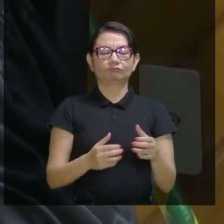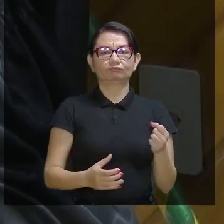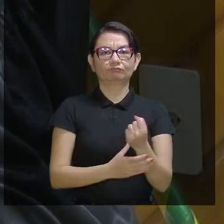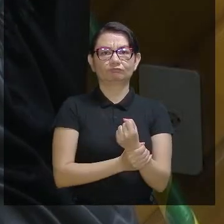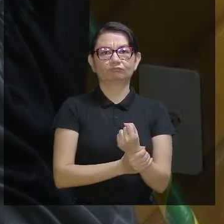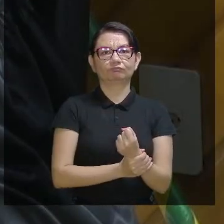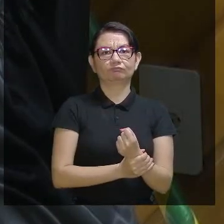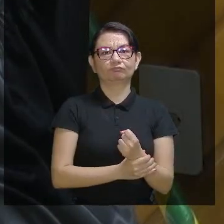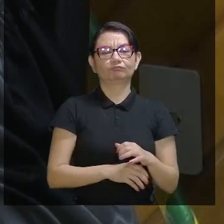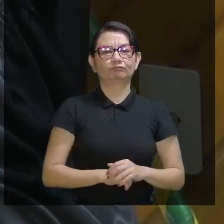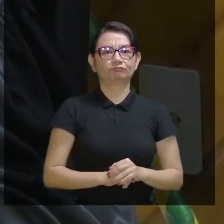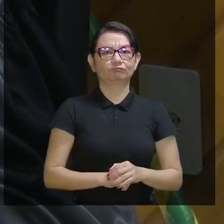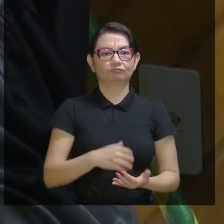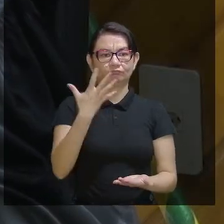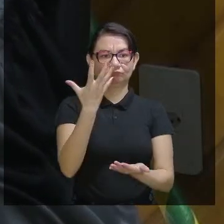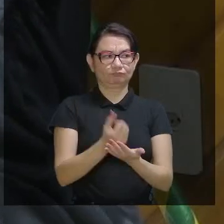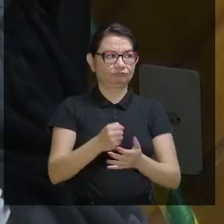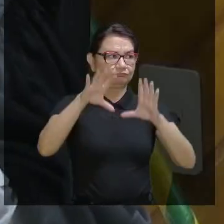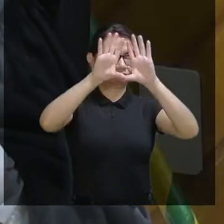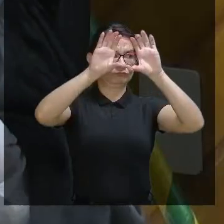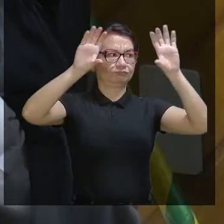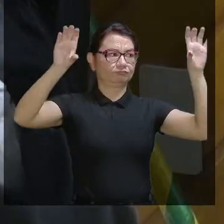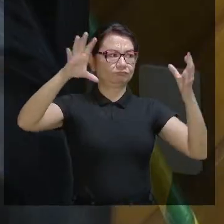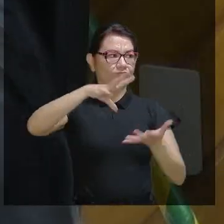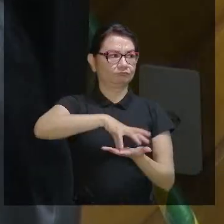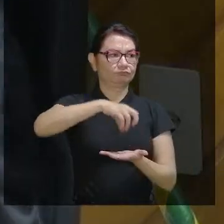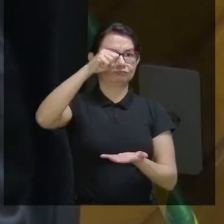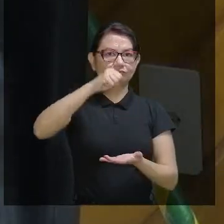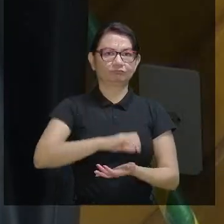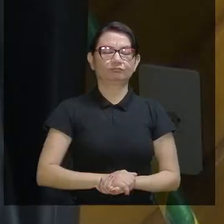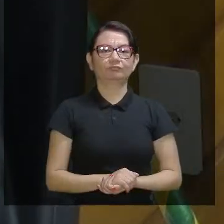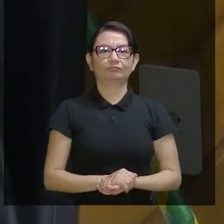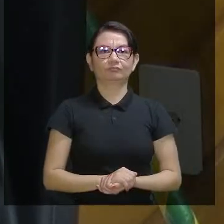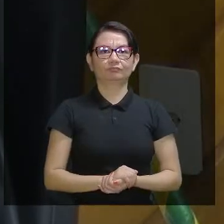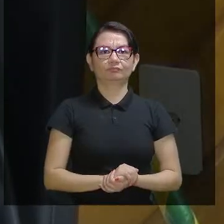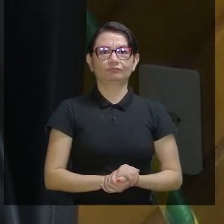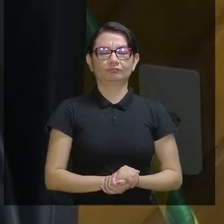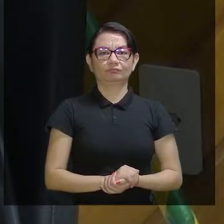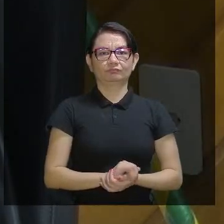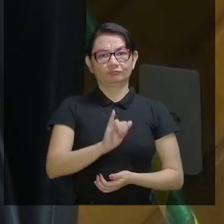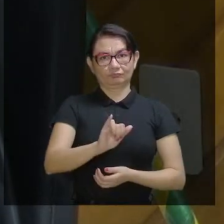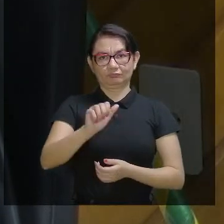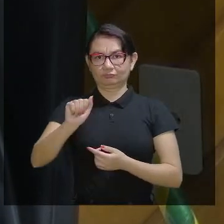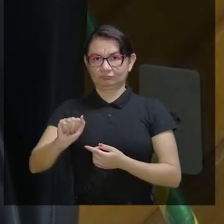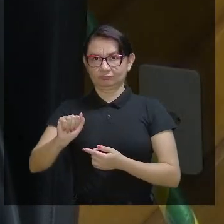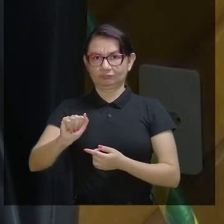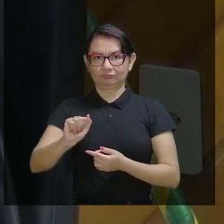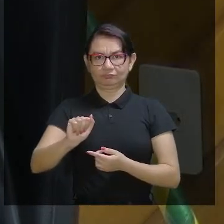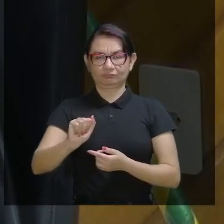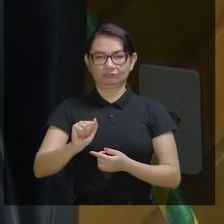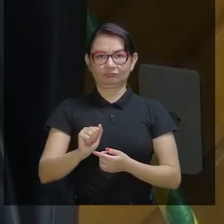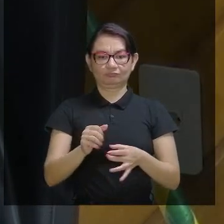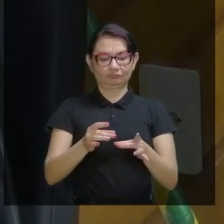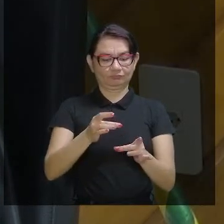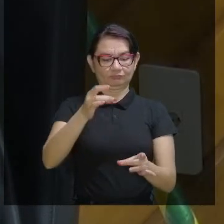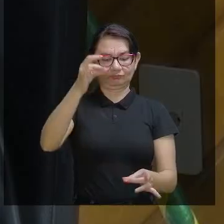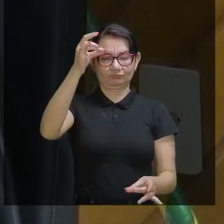nuvem e o uso seguro de inteligência artificial, conforme detalhado a seguir.